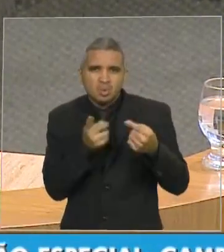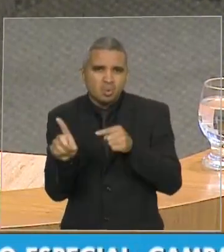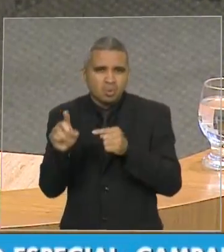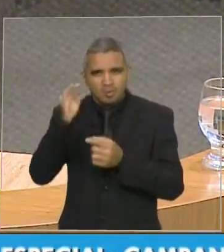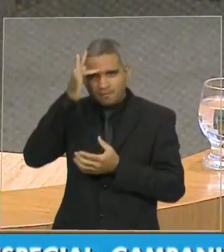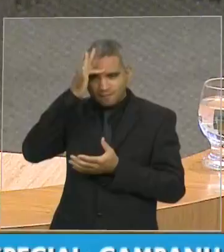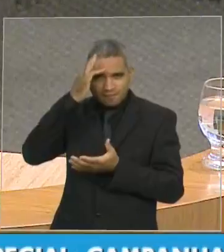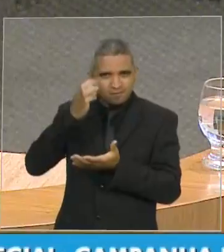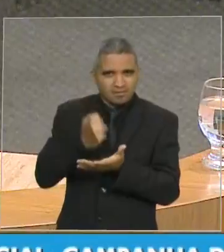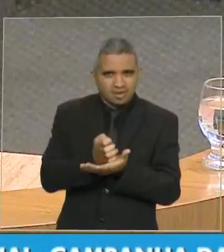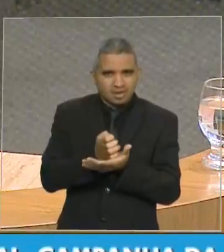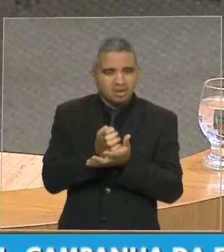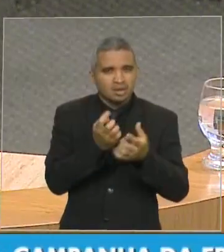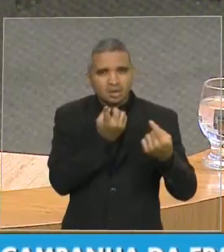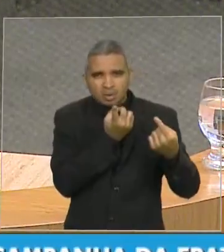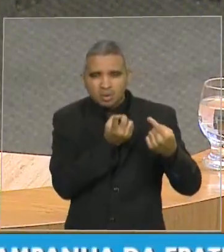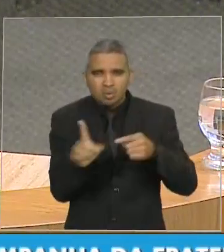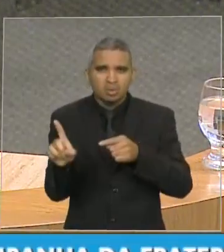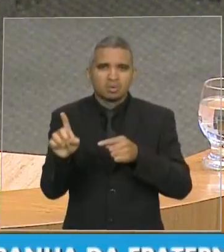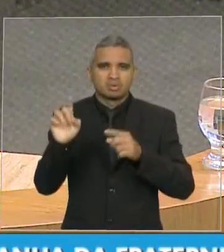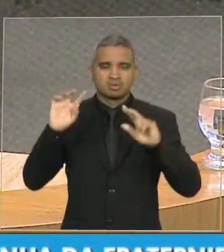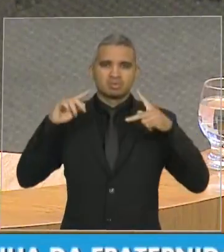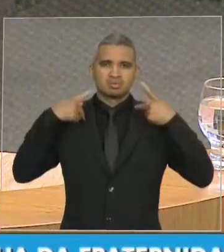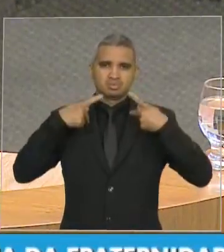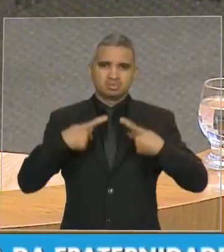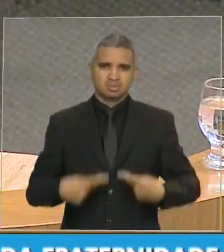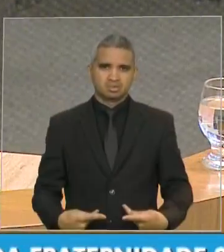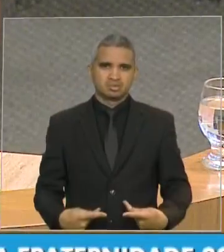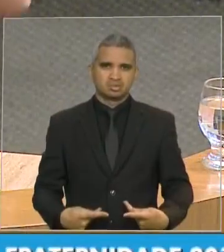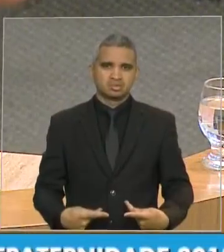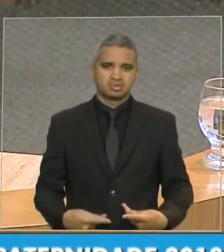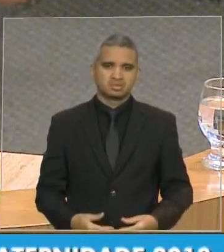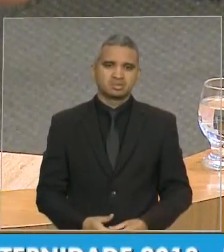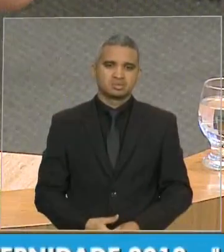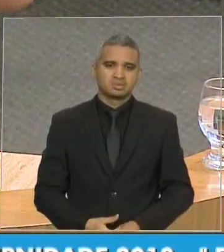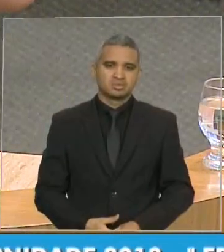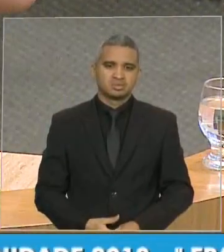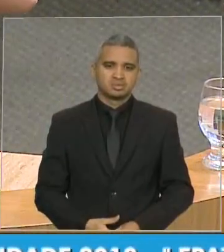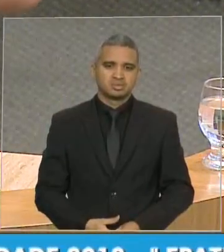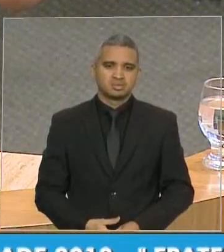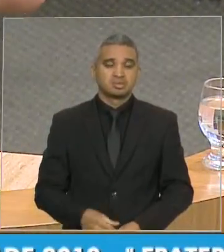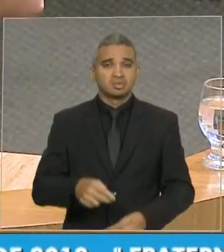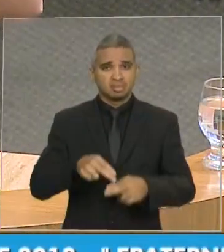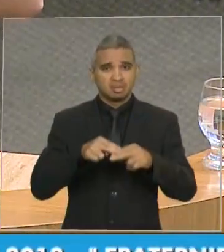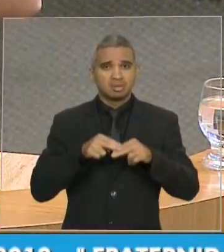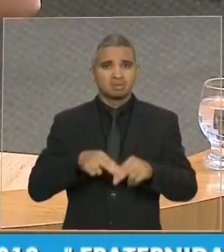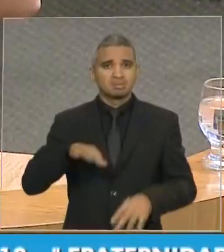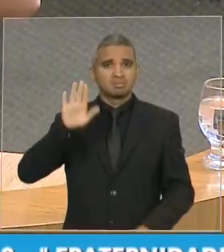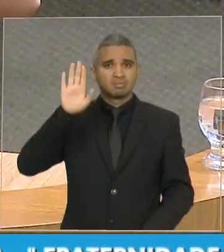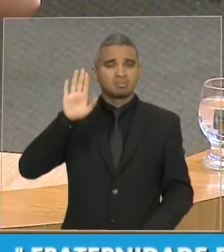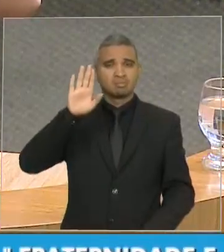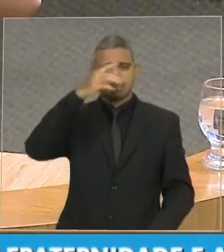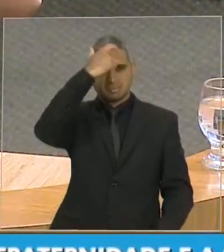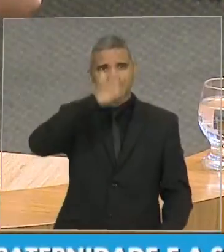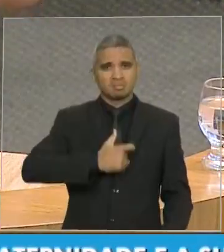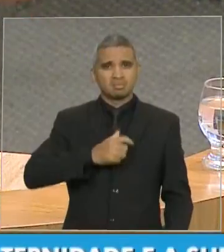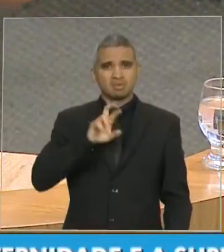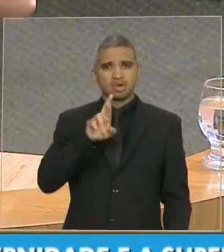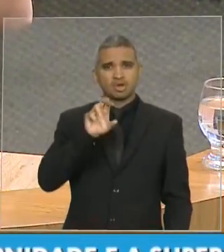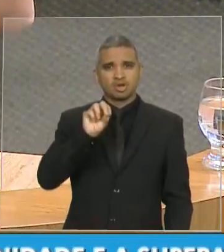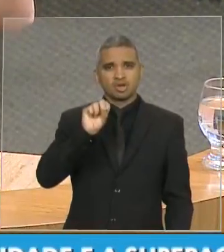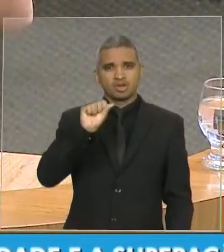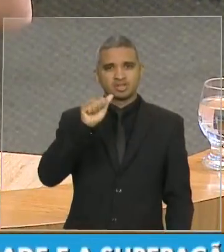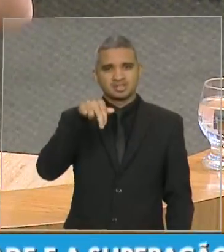nossa humanidade. Então, eu, Rosana Bordalo,